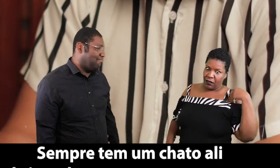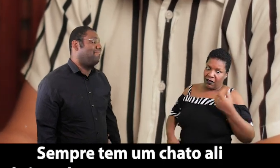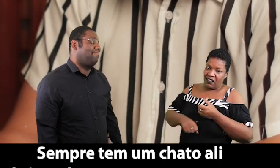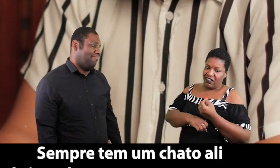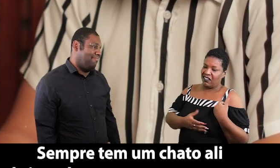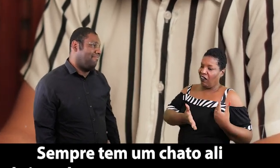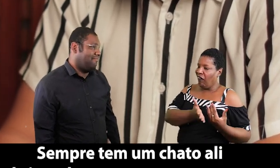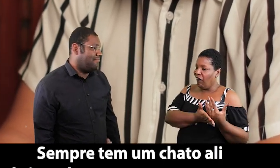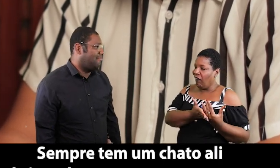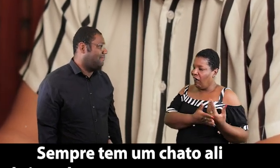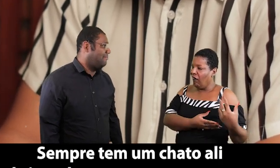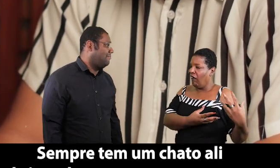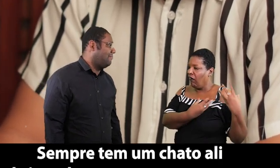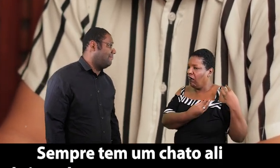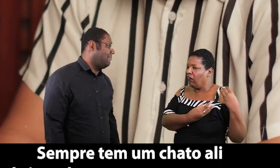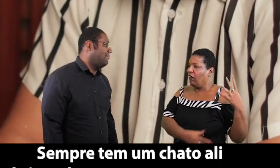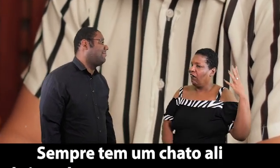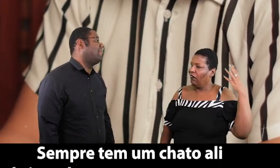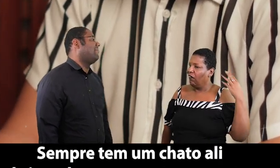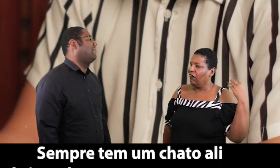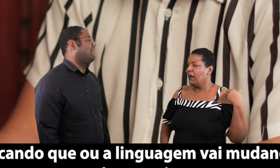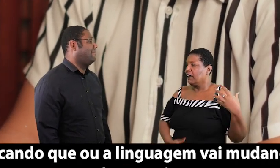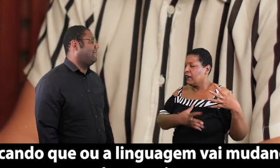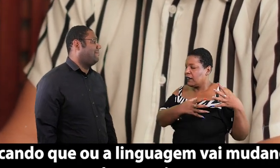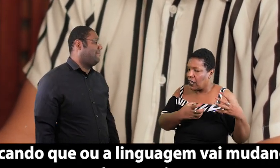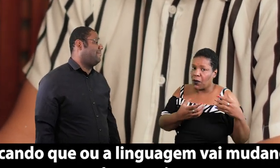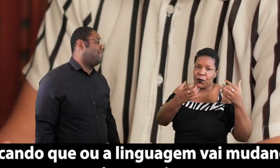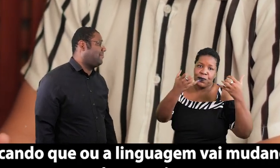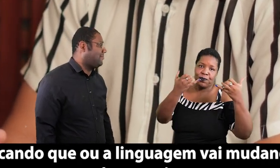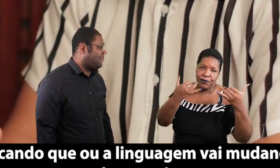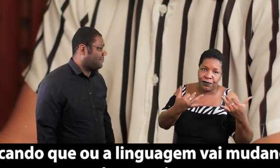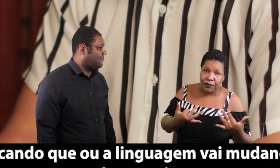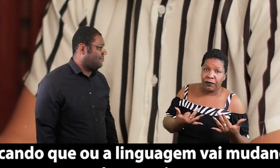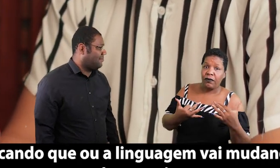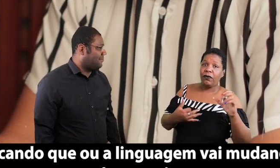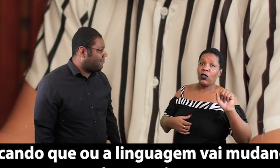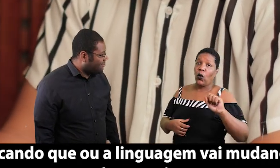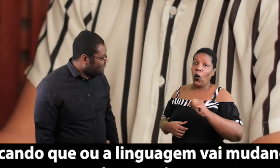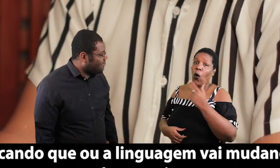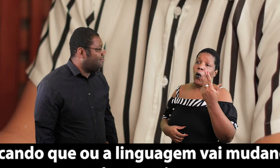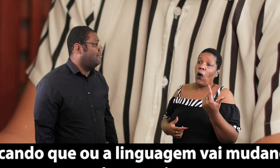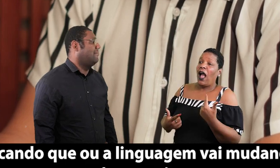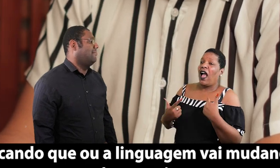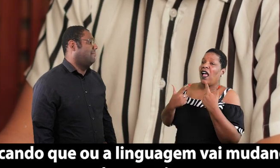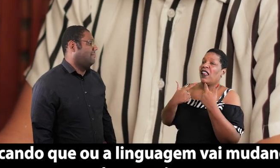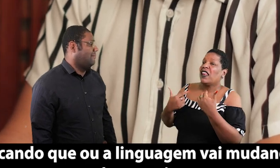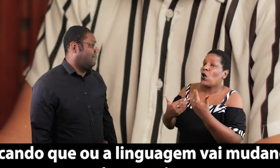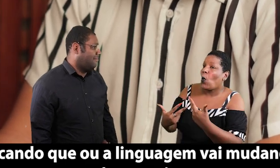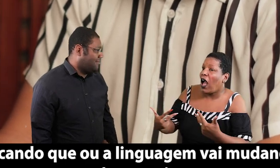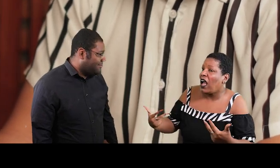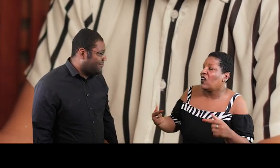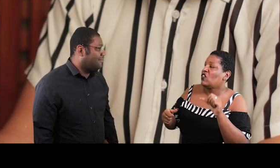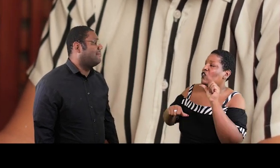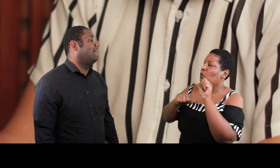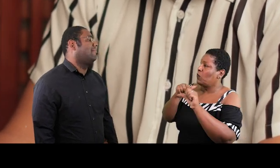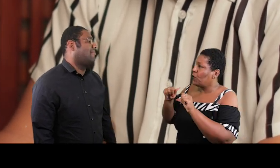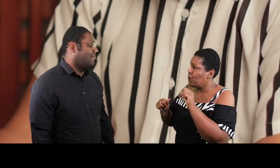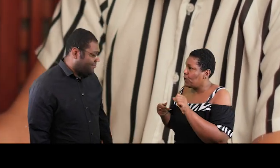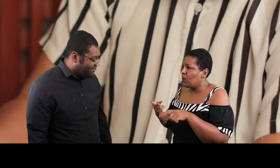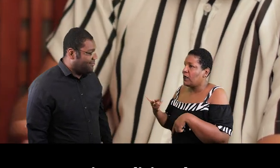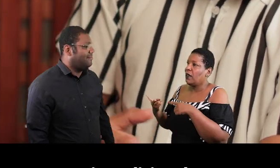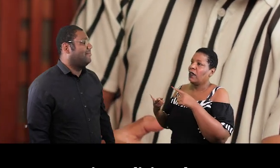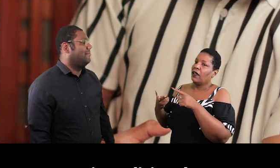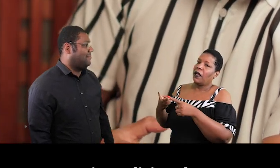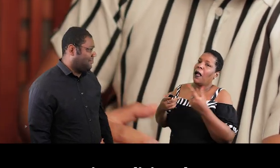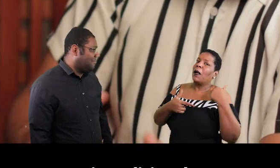tem um chato ali brigando com a gente. E a gente explicando que ou a linguagem vai mudando, ou é uma coisa